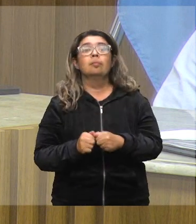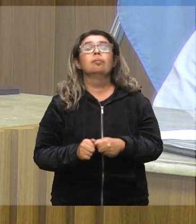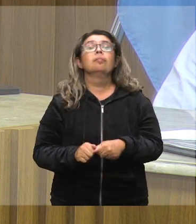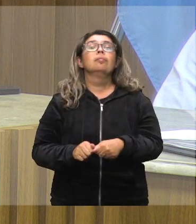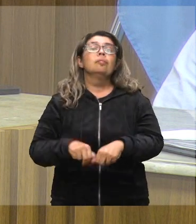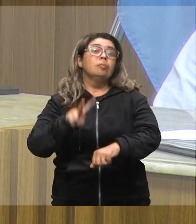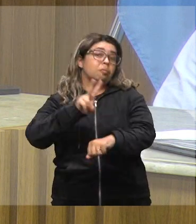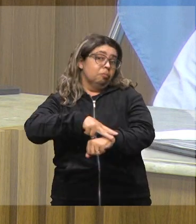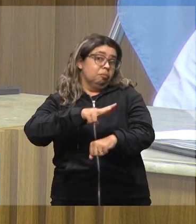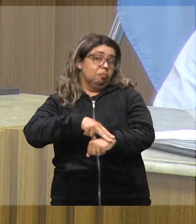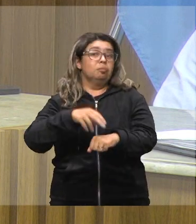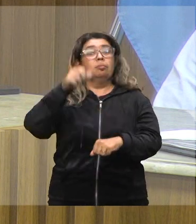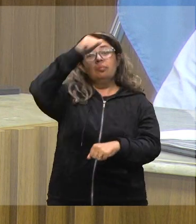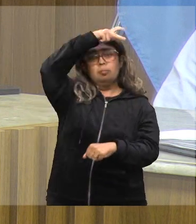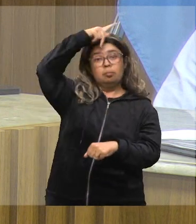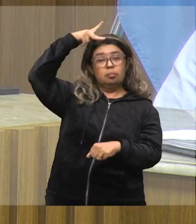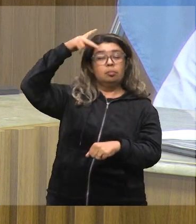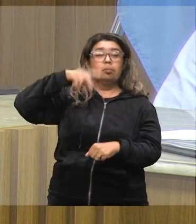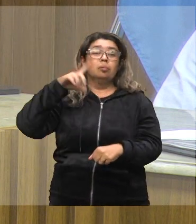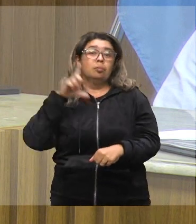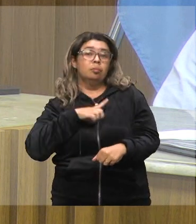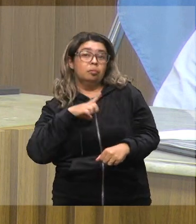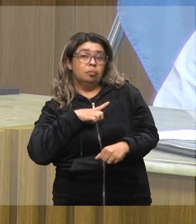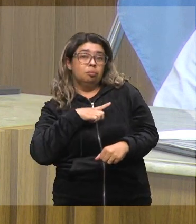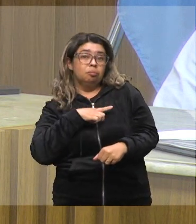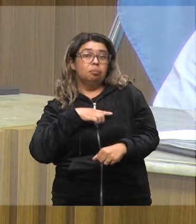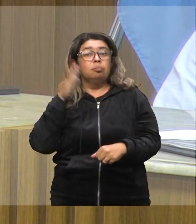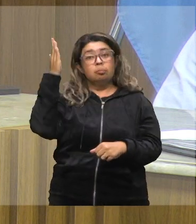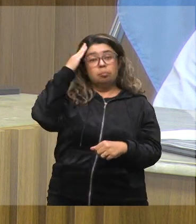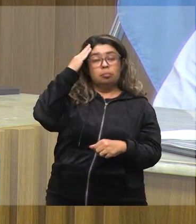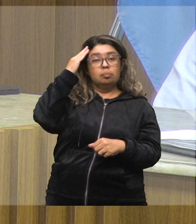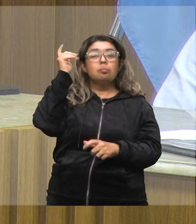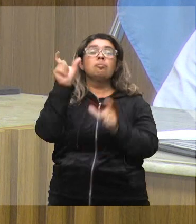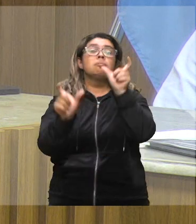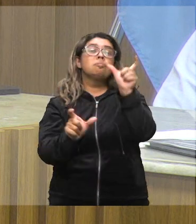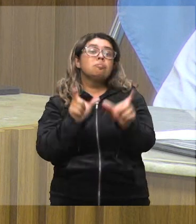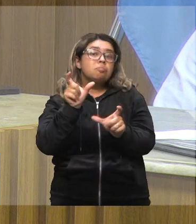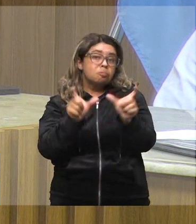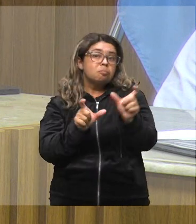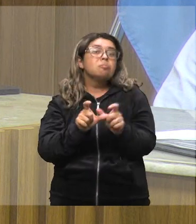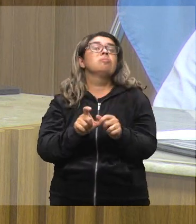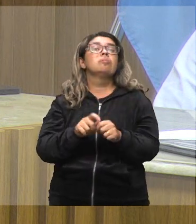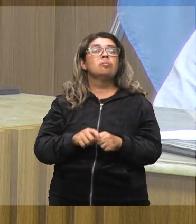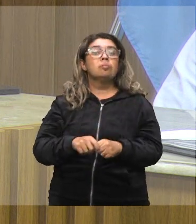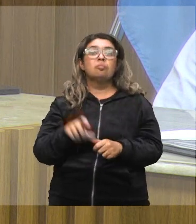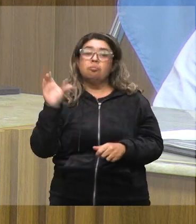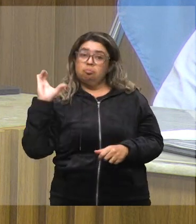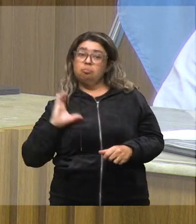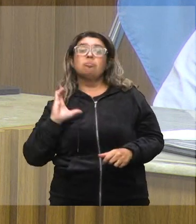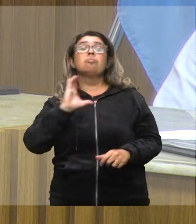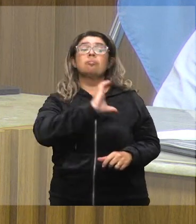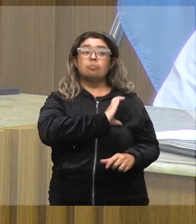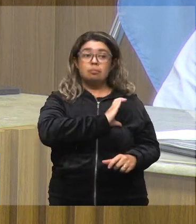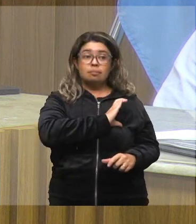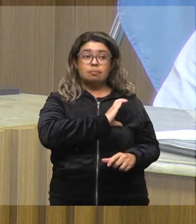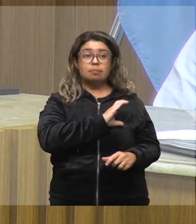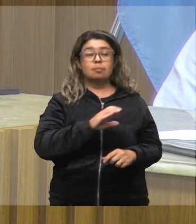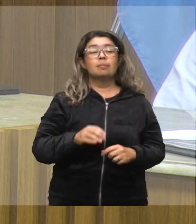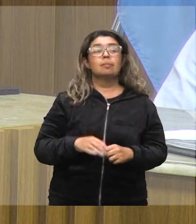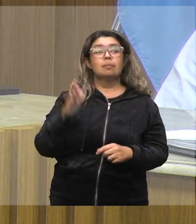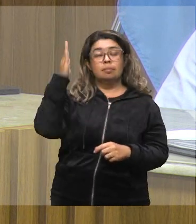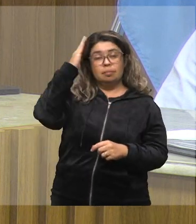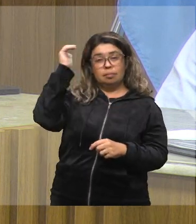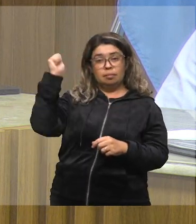gente possa ter uma noção melhor de quem são essas pessoas que estão ocupando esses cargos, qual a qualificação delas, e, assim, através